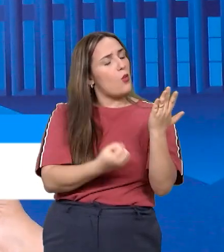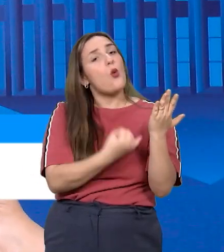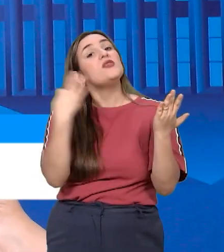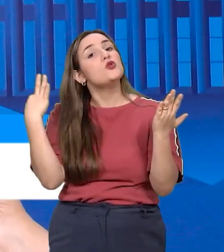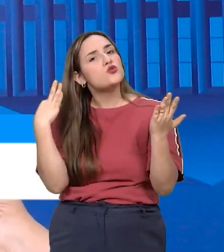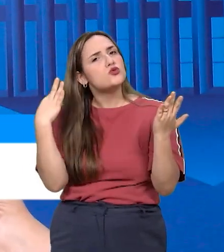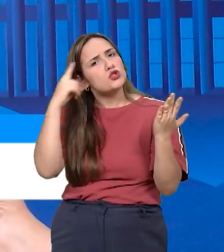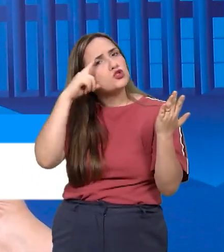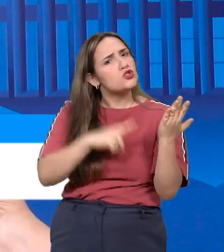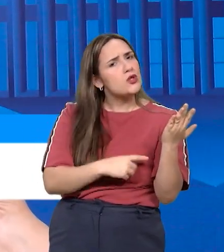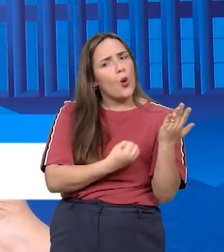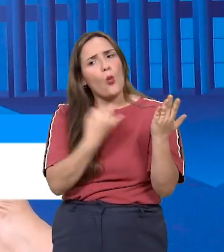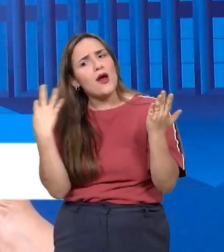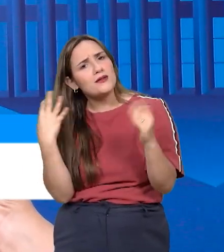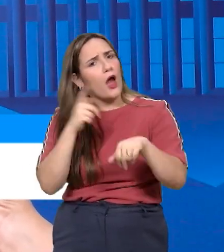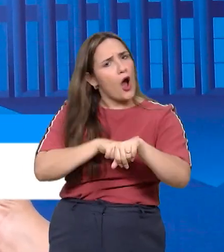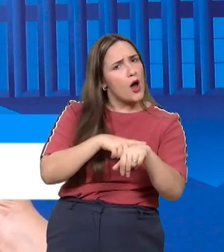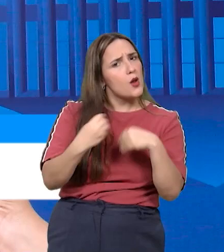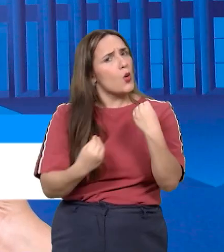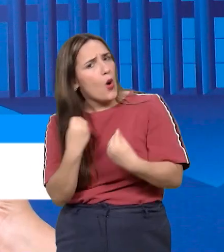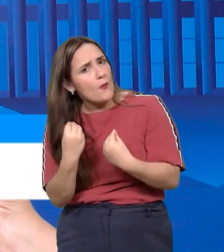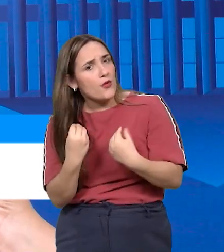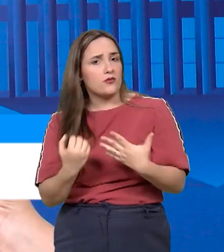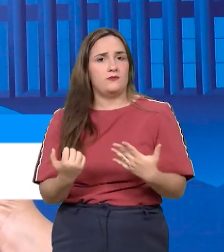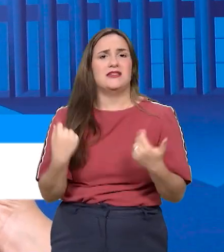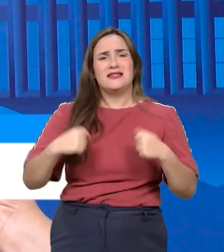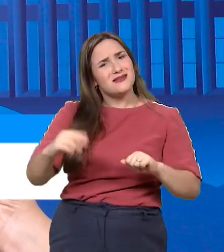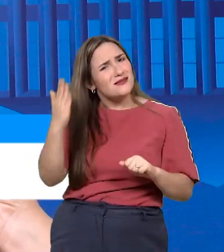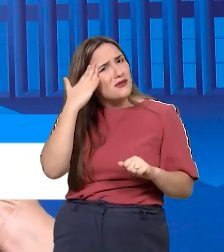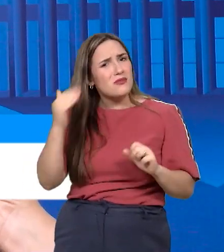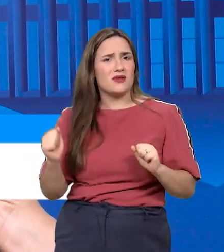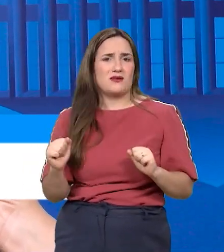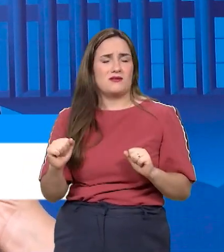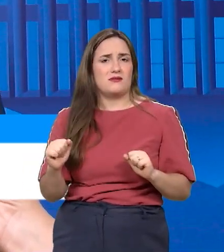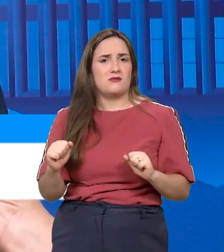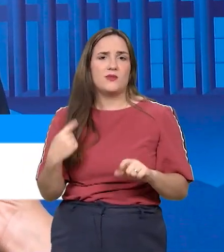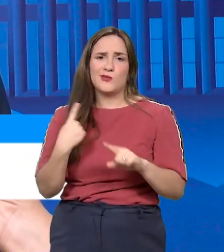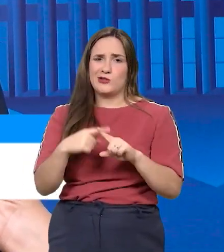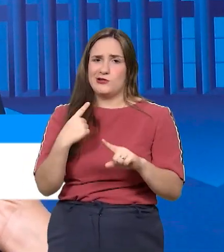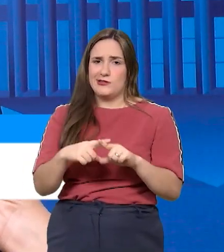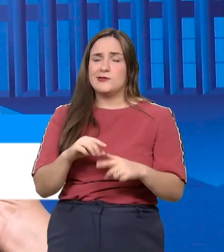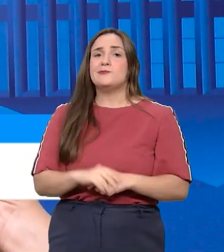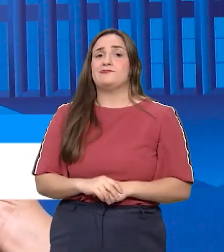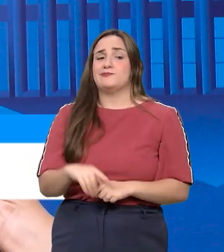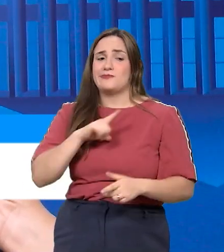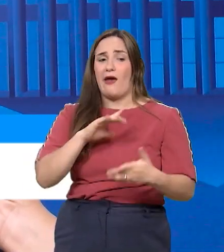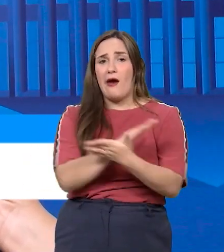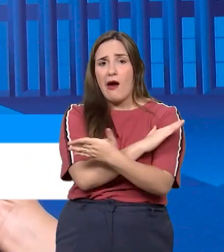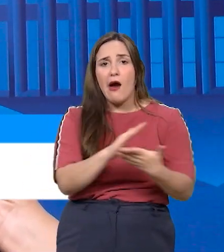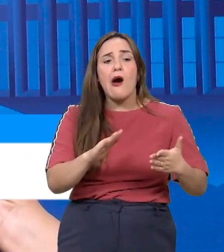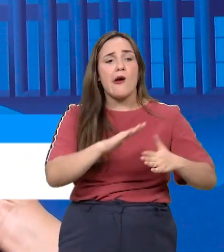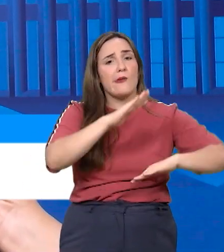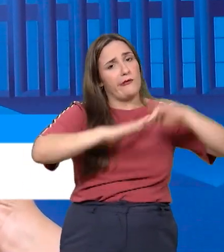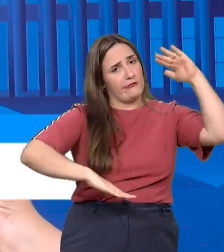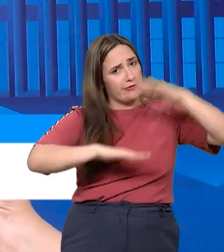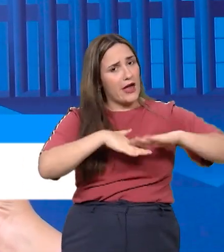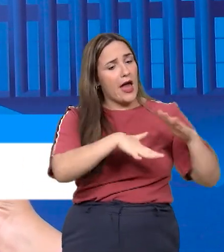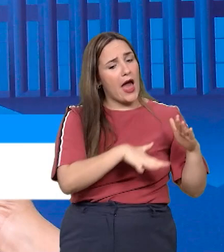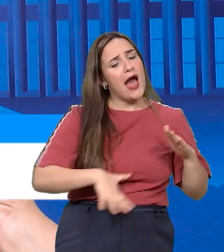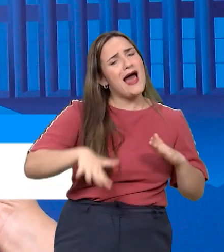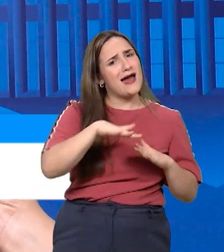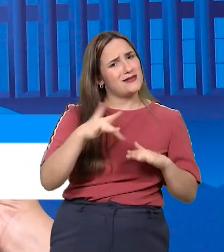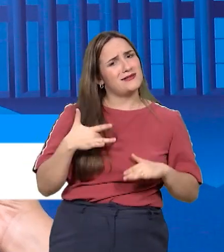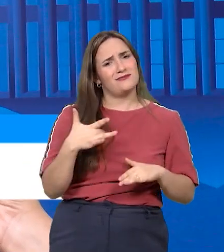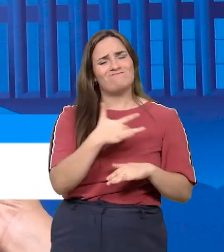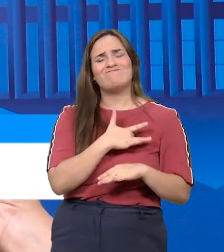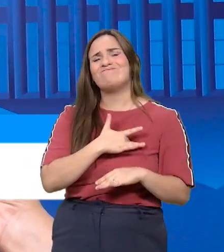tomar, como é que é essa prescrição dessa receita. E tem alguns profissionais da